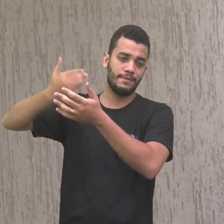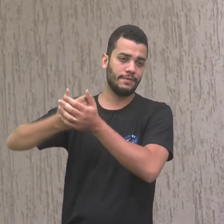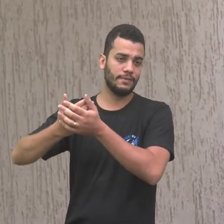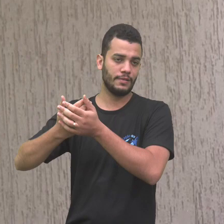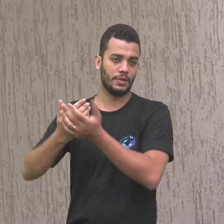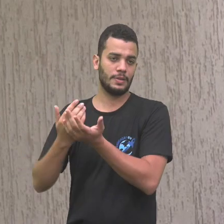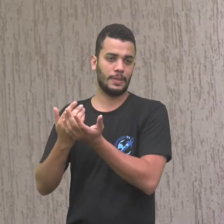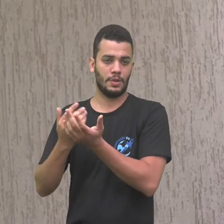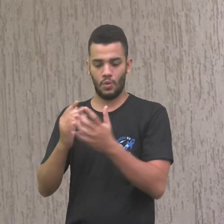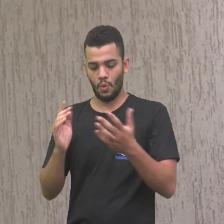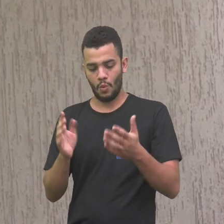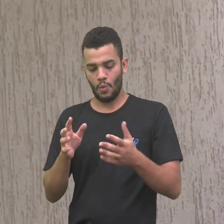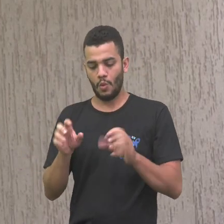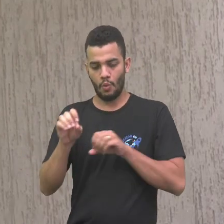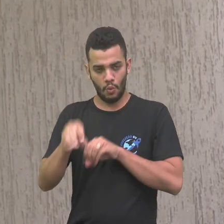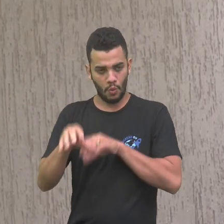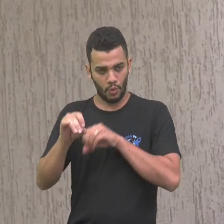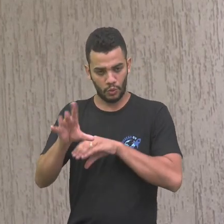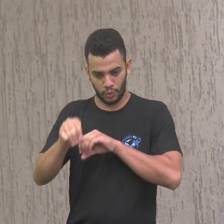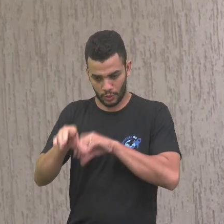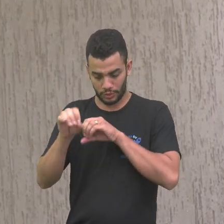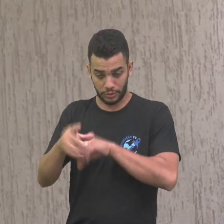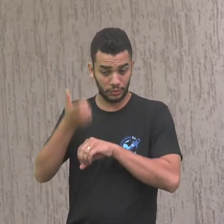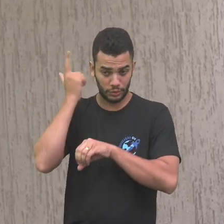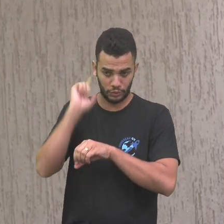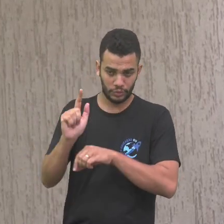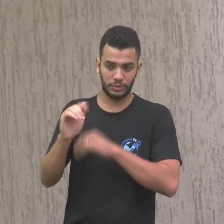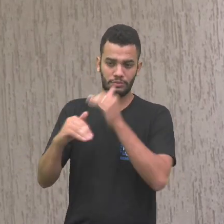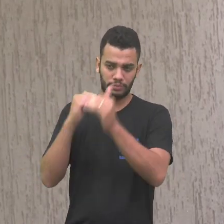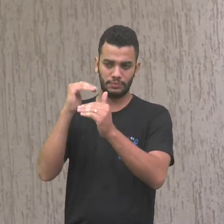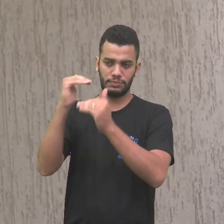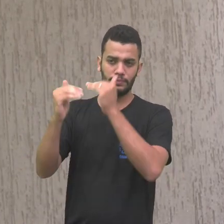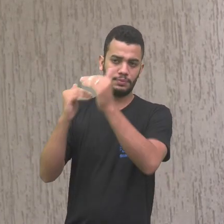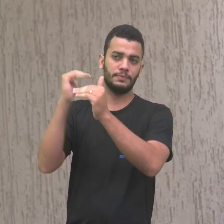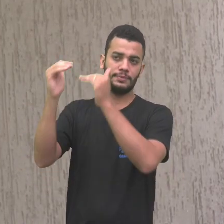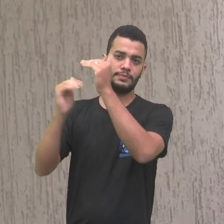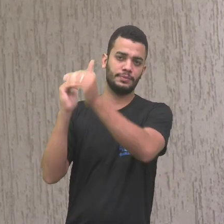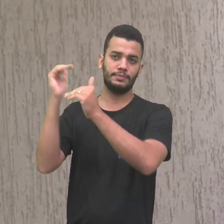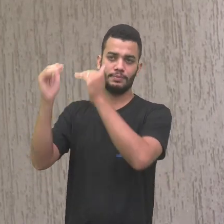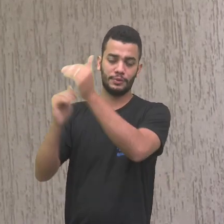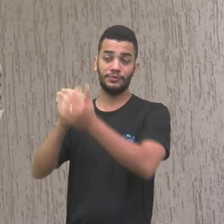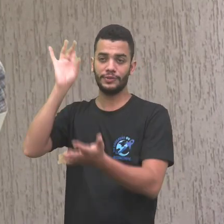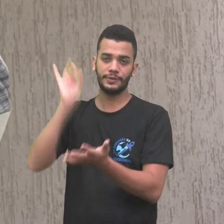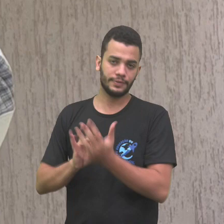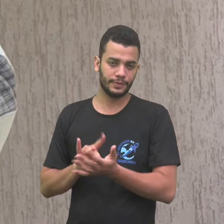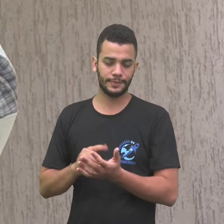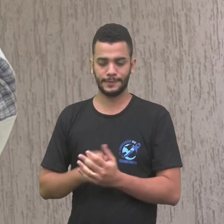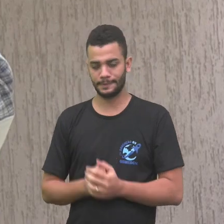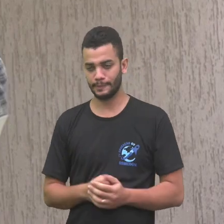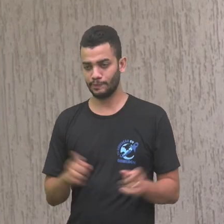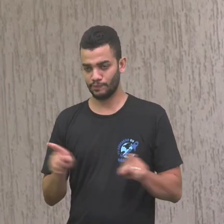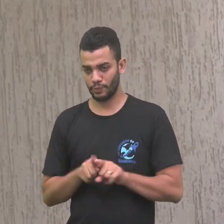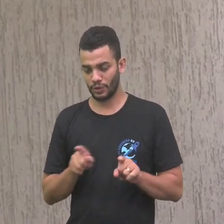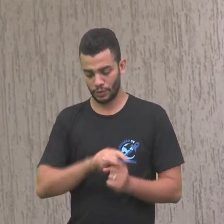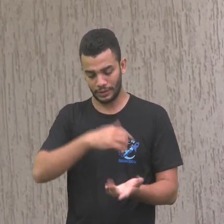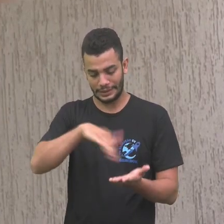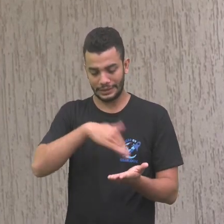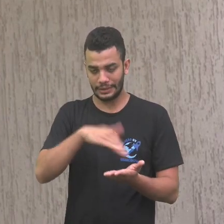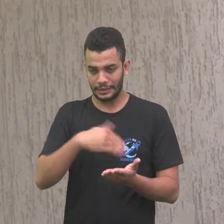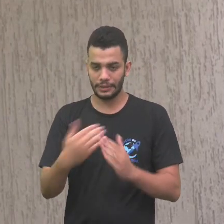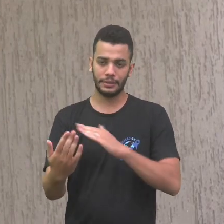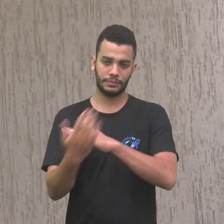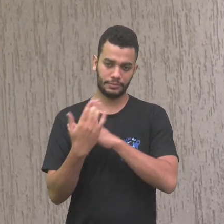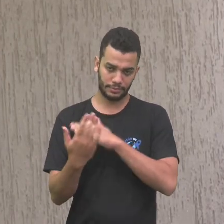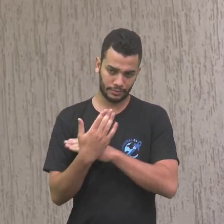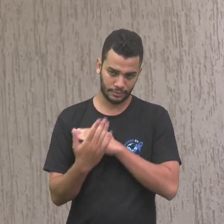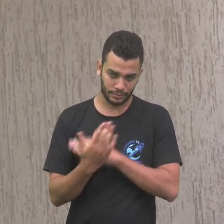nosso secretário nos coloca. E é bom, porque ele nos dá o apoio, o prefeito nos dá apoio e nos dá as condições